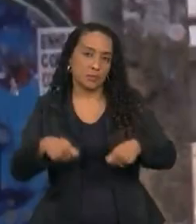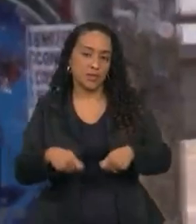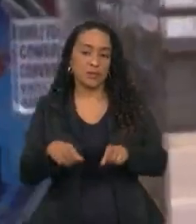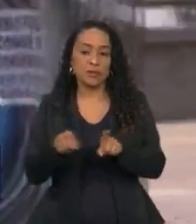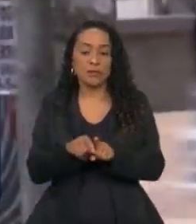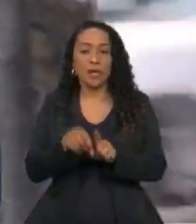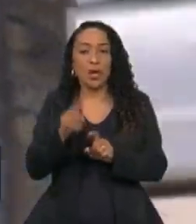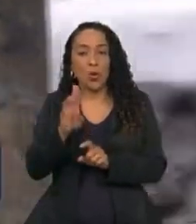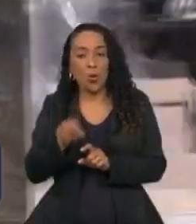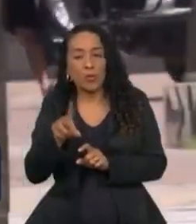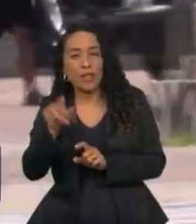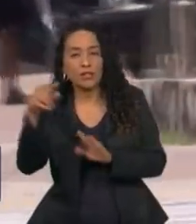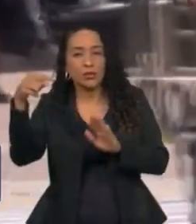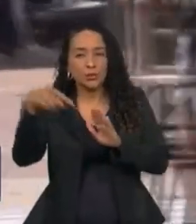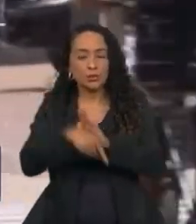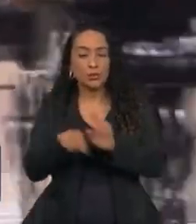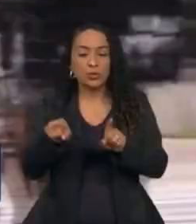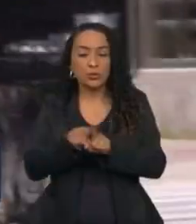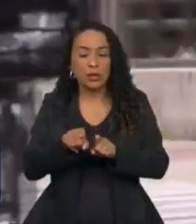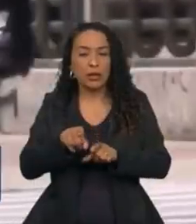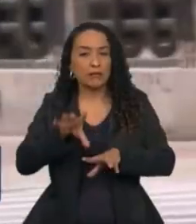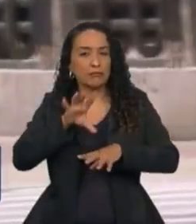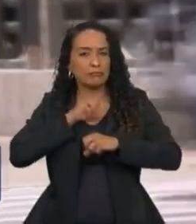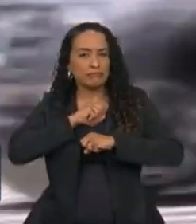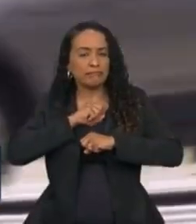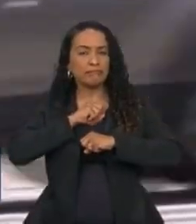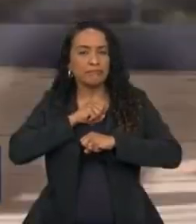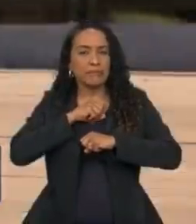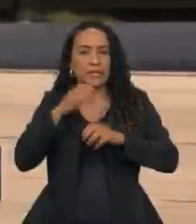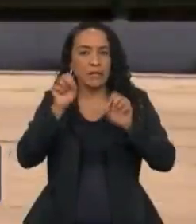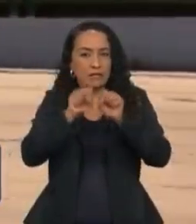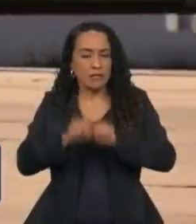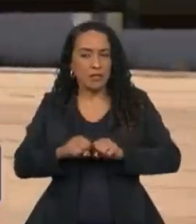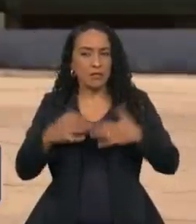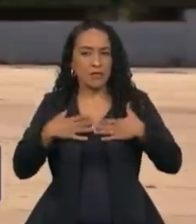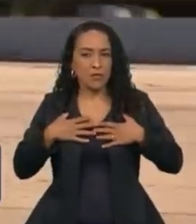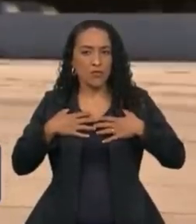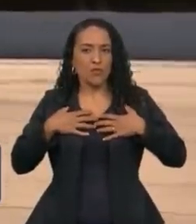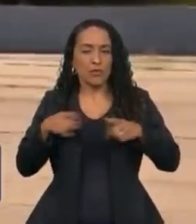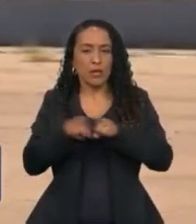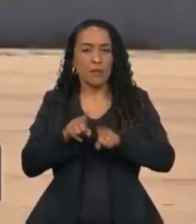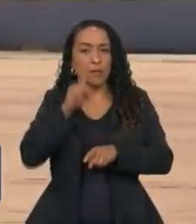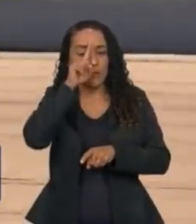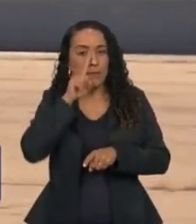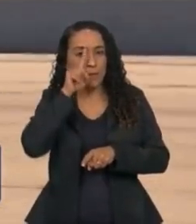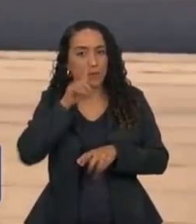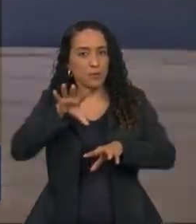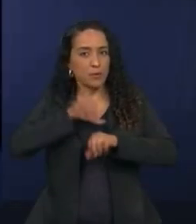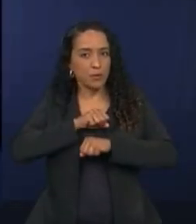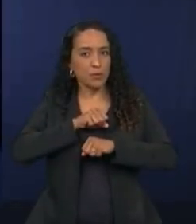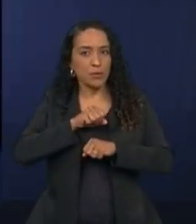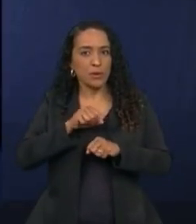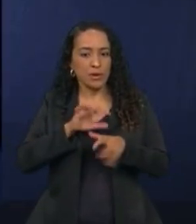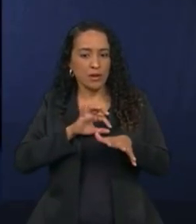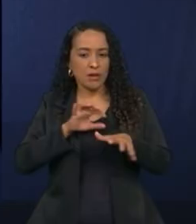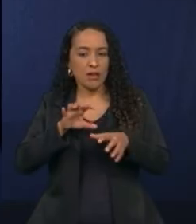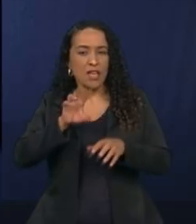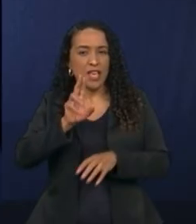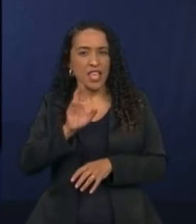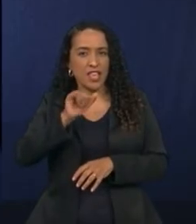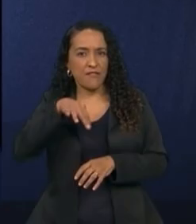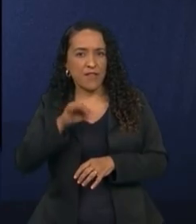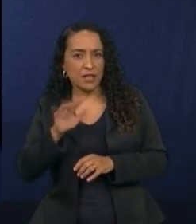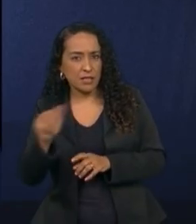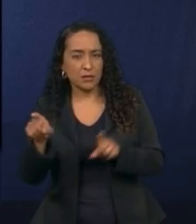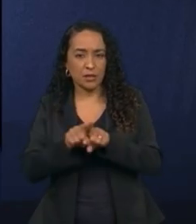baixa umidade causa inflamação no sistema respiratório e aumenta o risco de infecções. Não adianta só você ter o